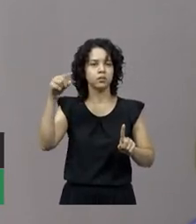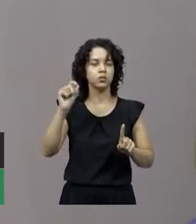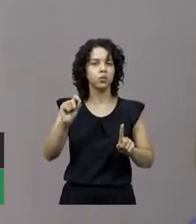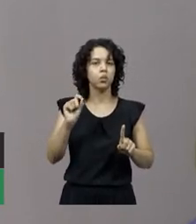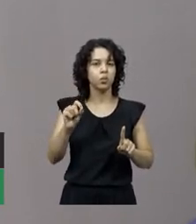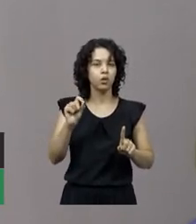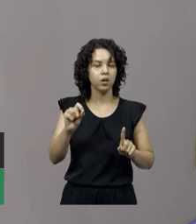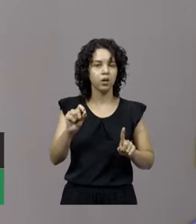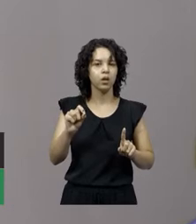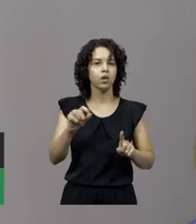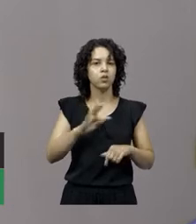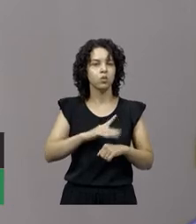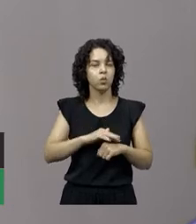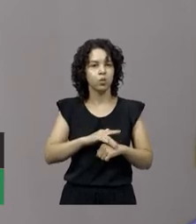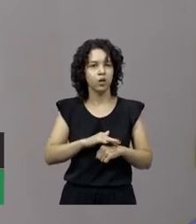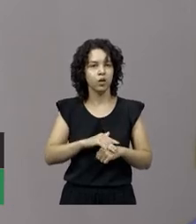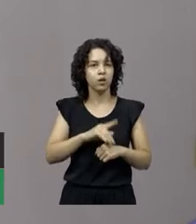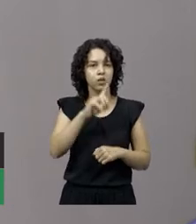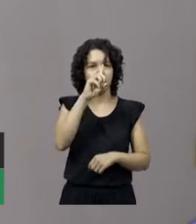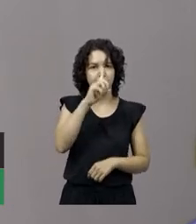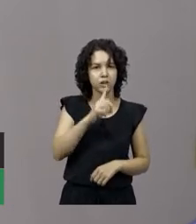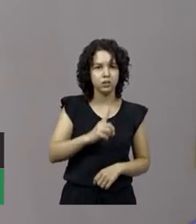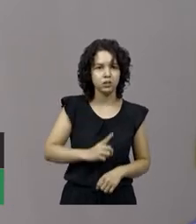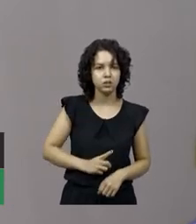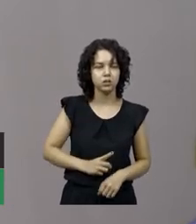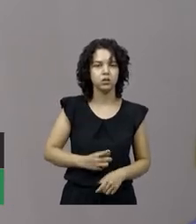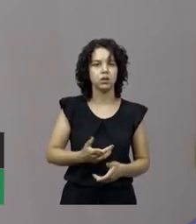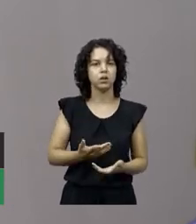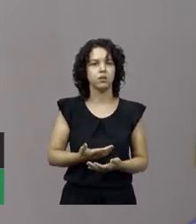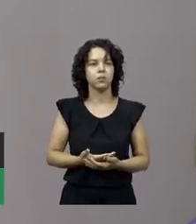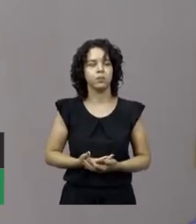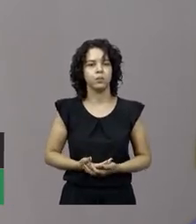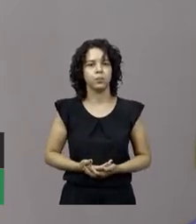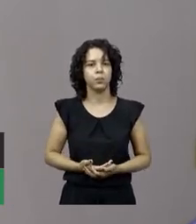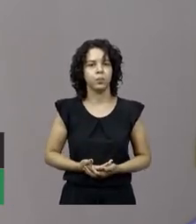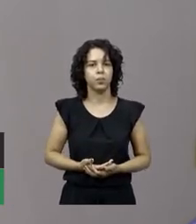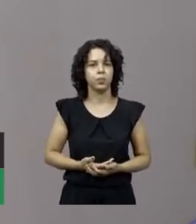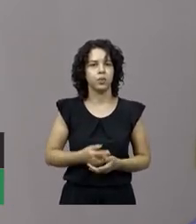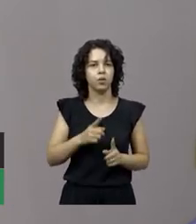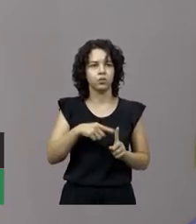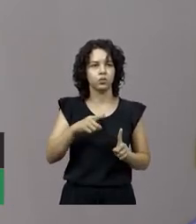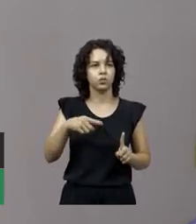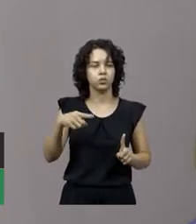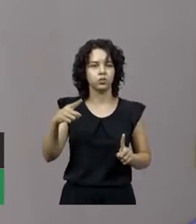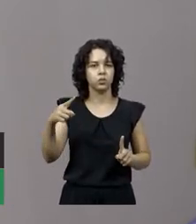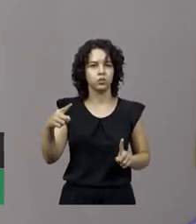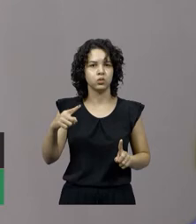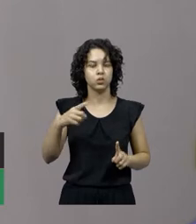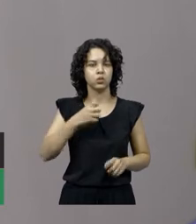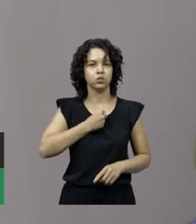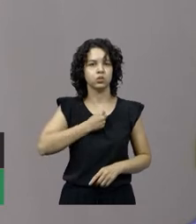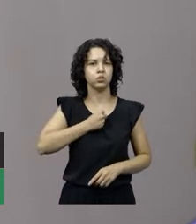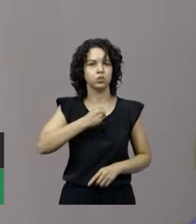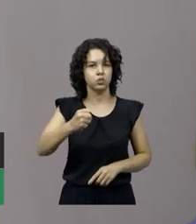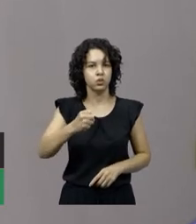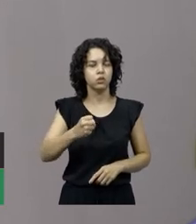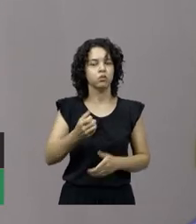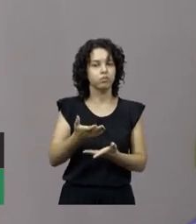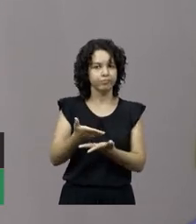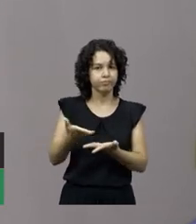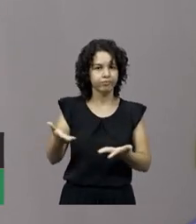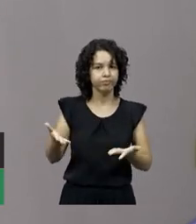de doenças, depressão, aos altos índices de suicídio que são dos praças.